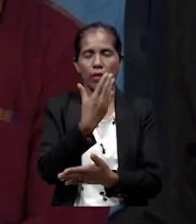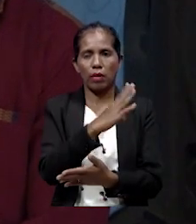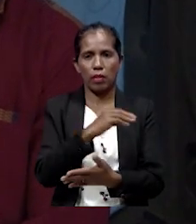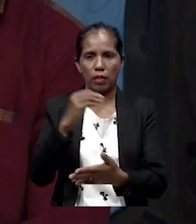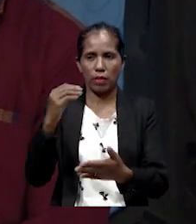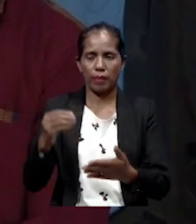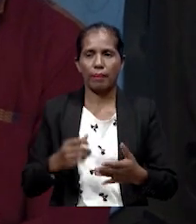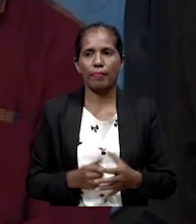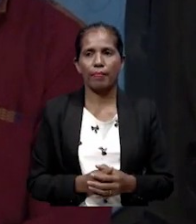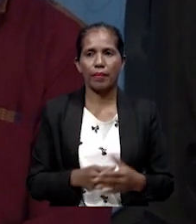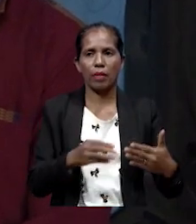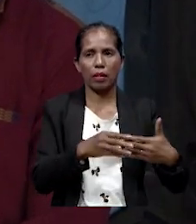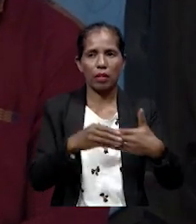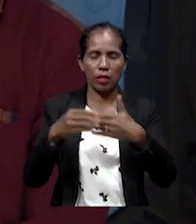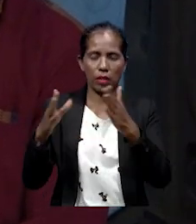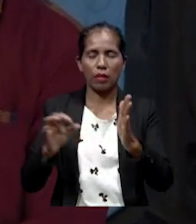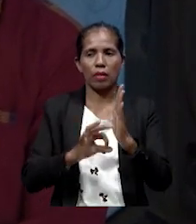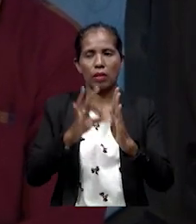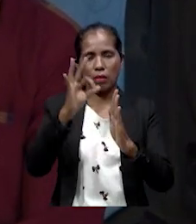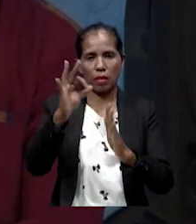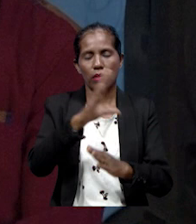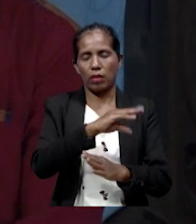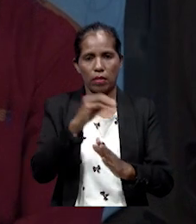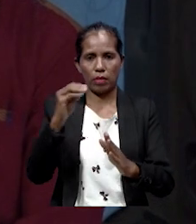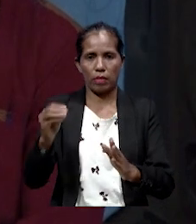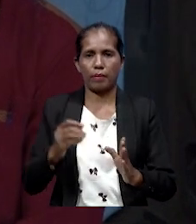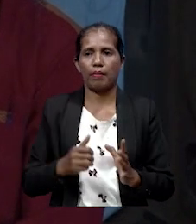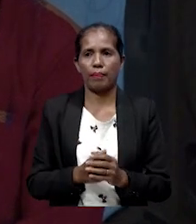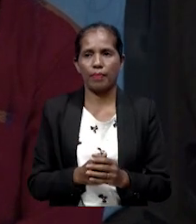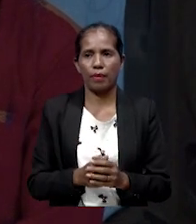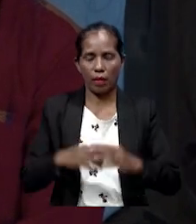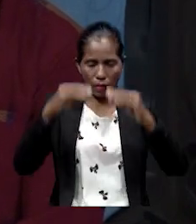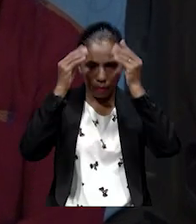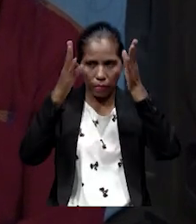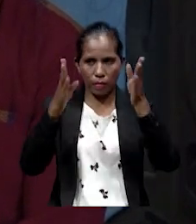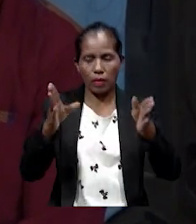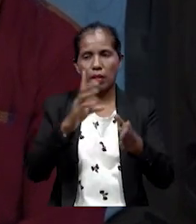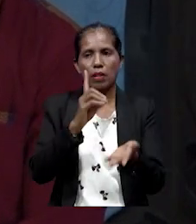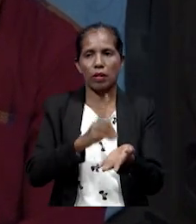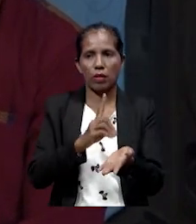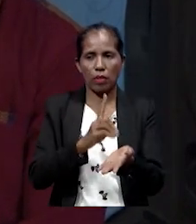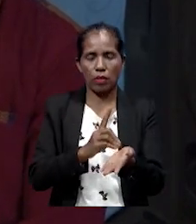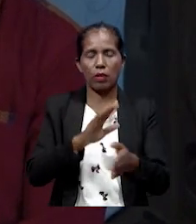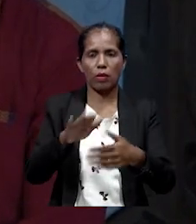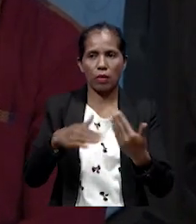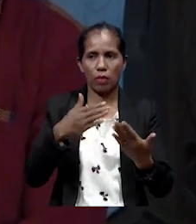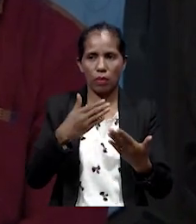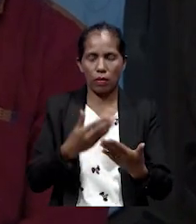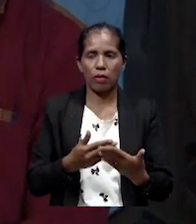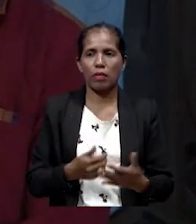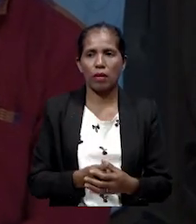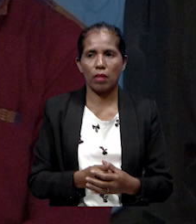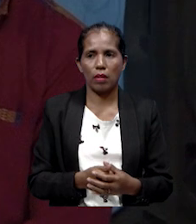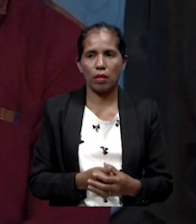da liderança das faculdades, nomeadamente professor Dr. Domingos de Souza,